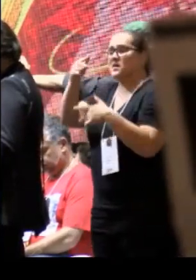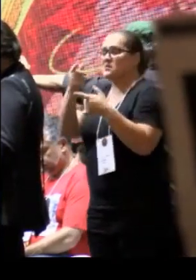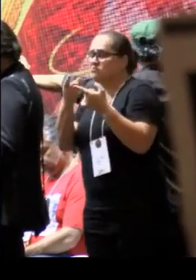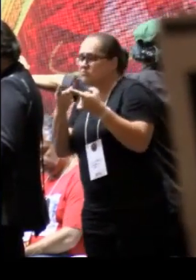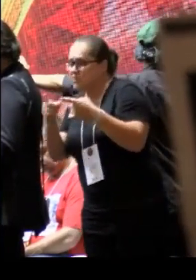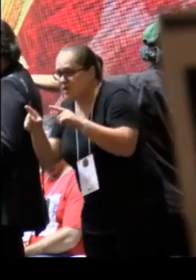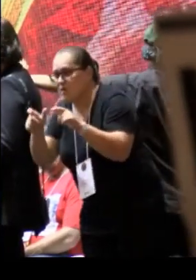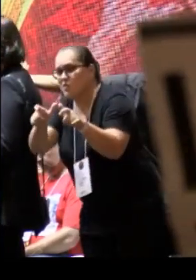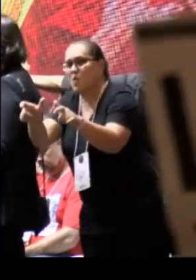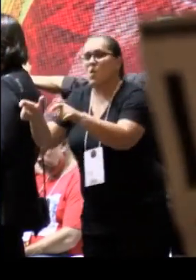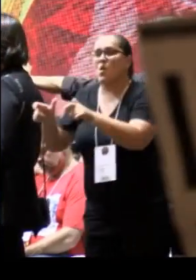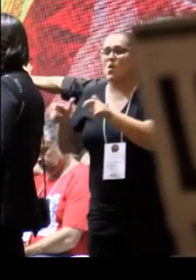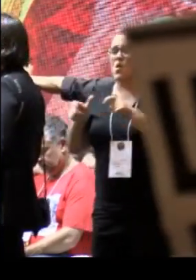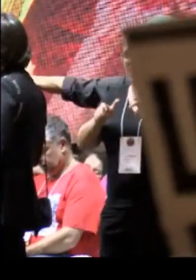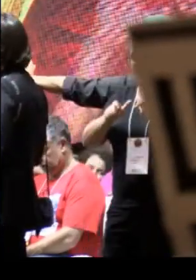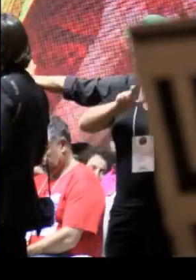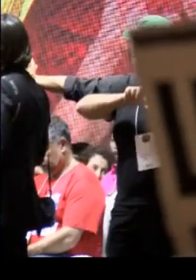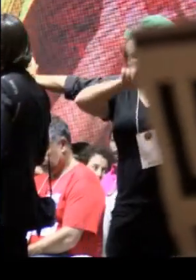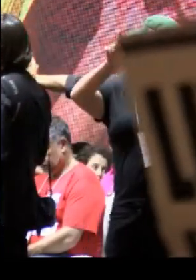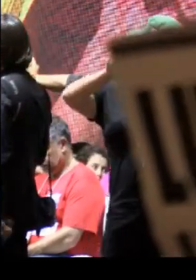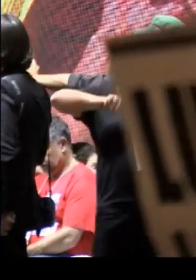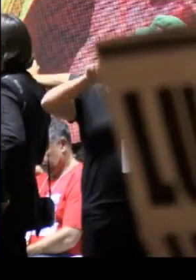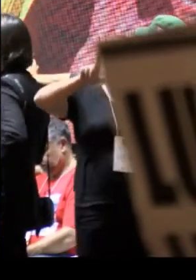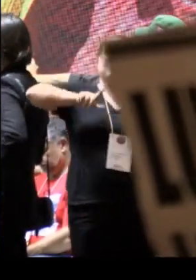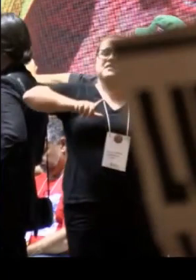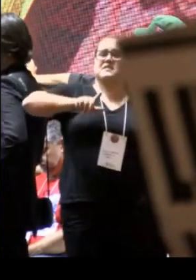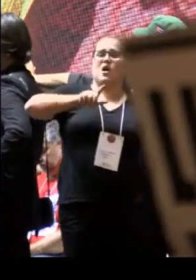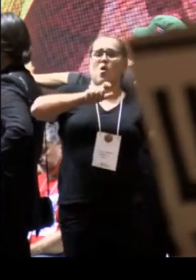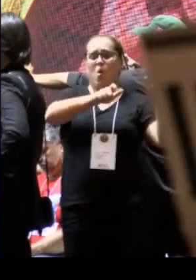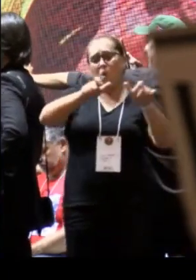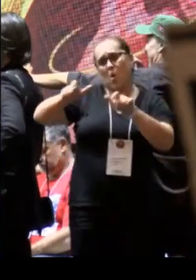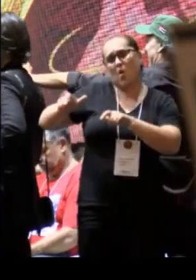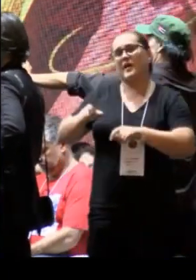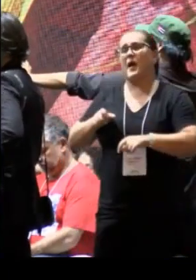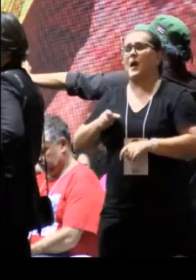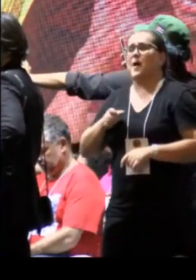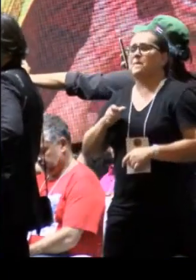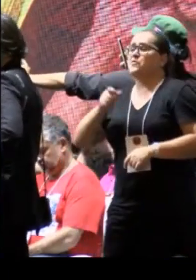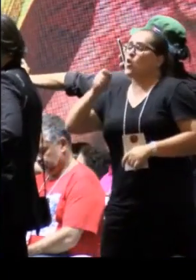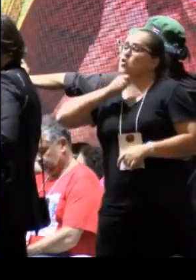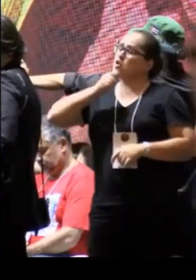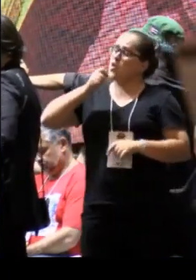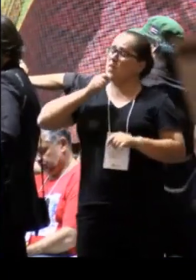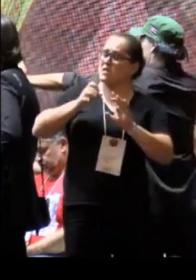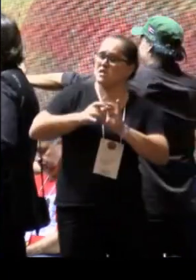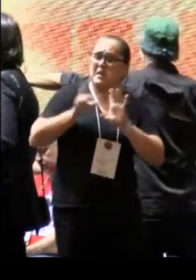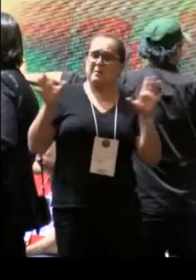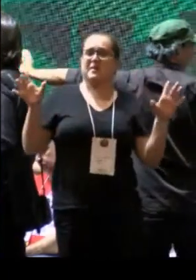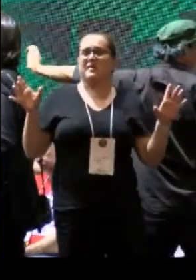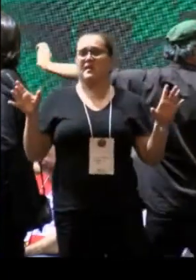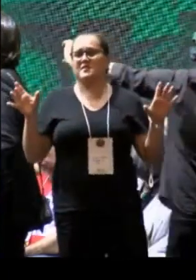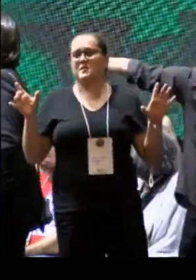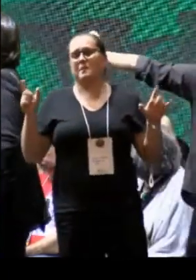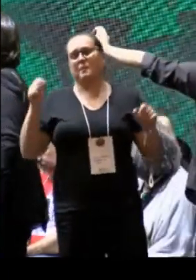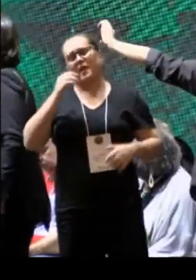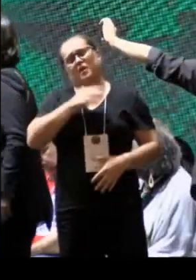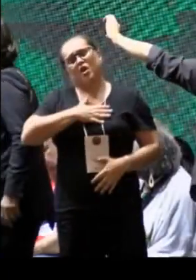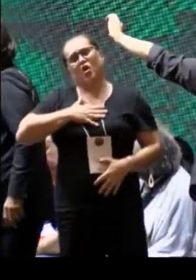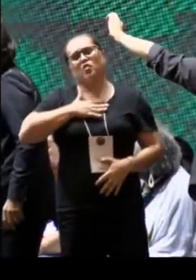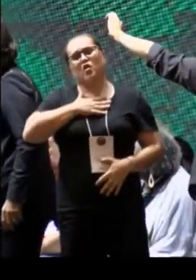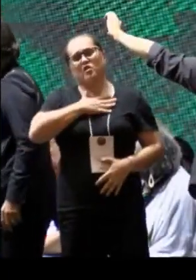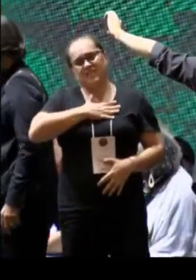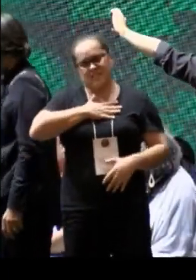comunitárias, fortalecido mais a televisão pública, a imprensa regional, o jornalismo independente e a nossa tão querida e